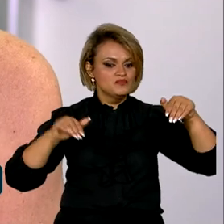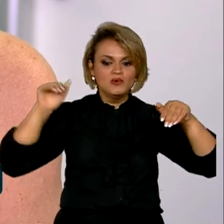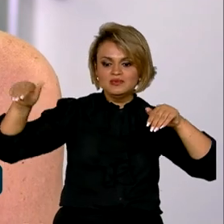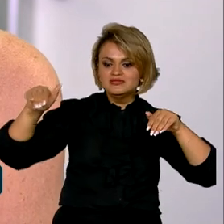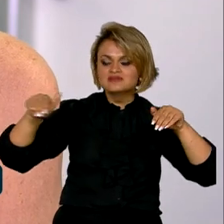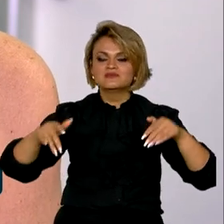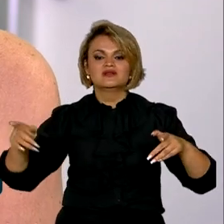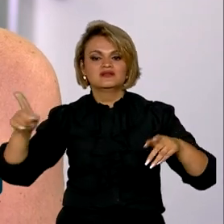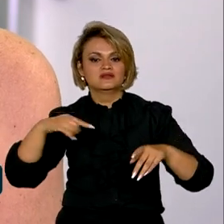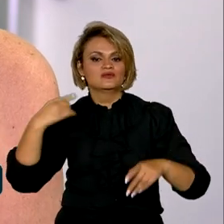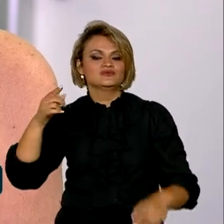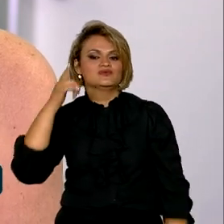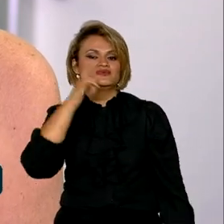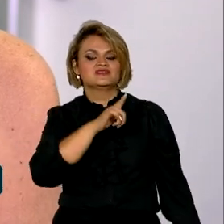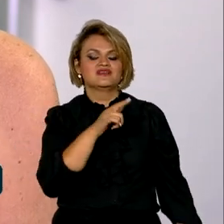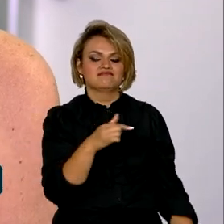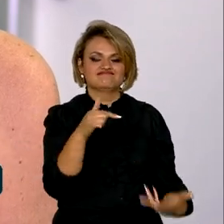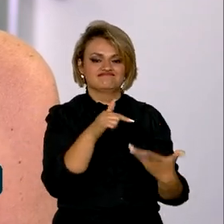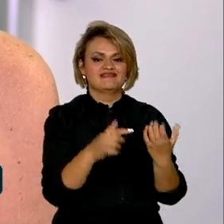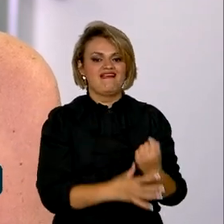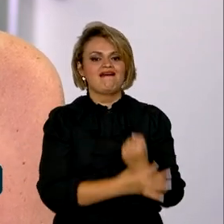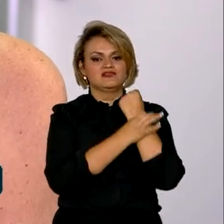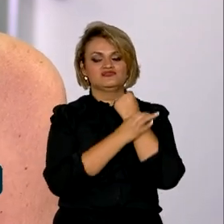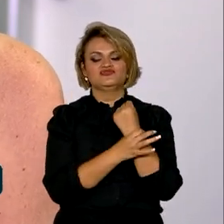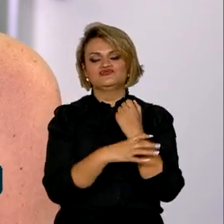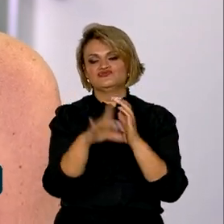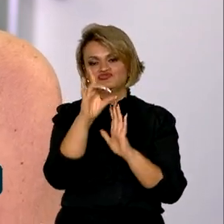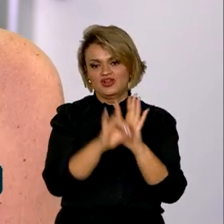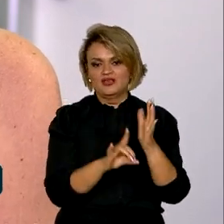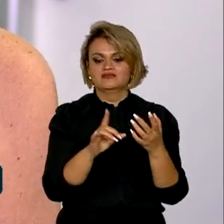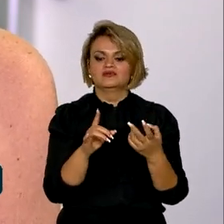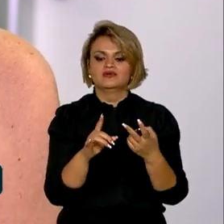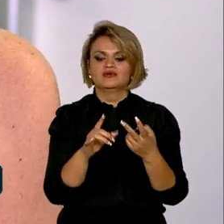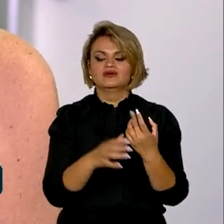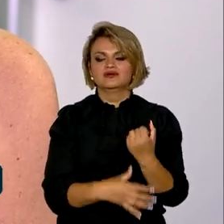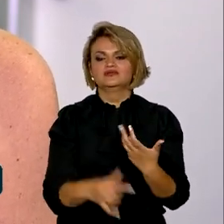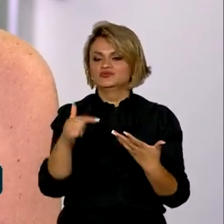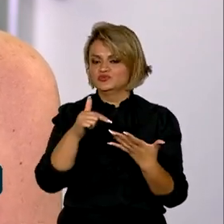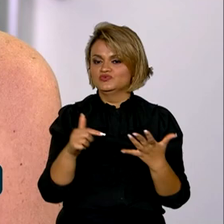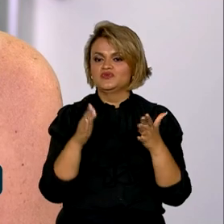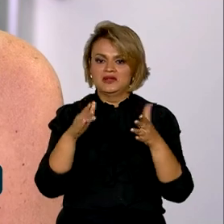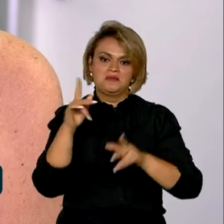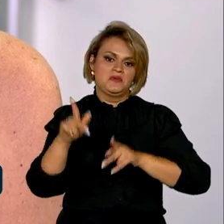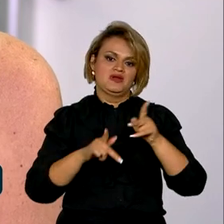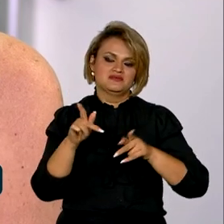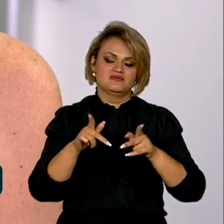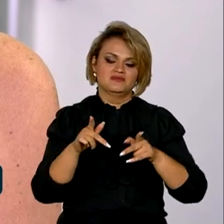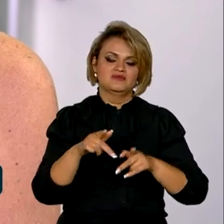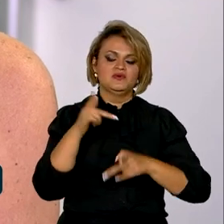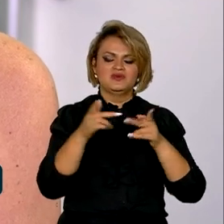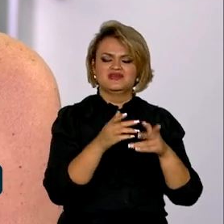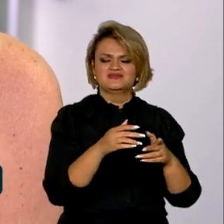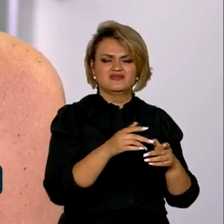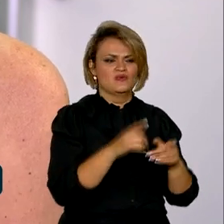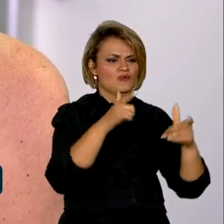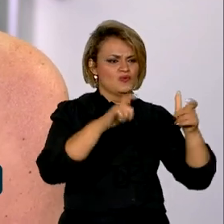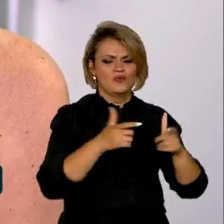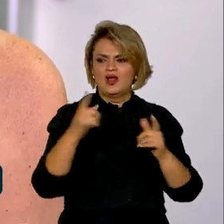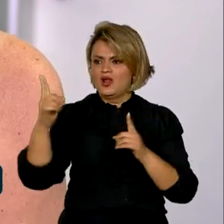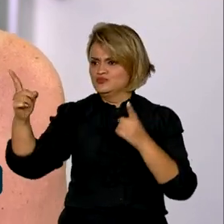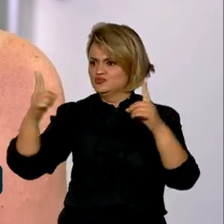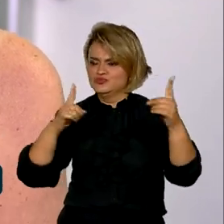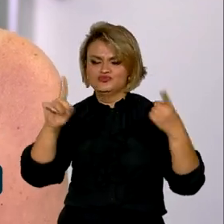gente alcance os direitos, né, nos territórios, né, em toda a população, né, população ribeirinha e com